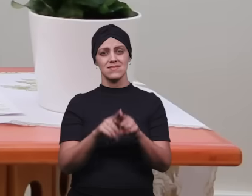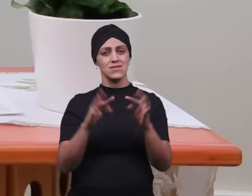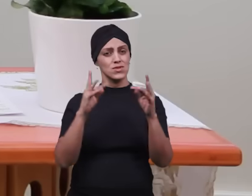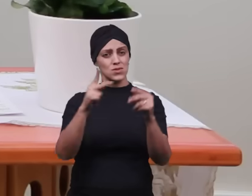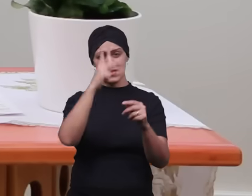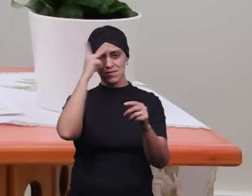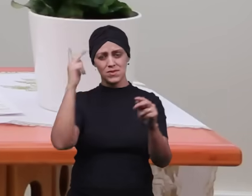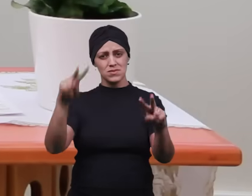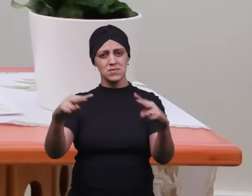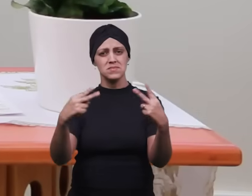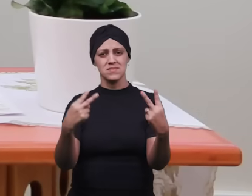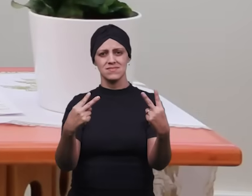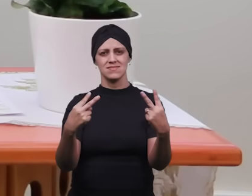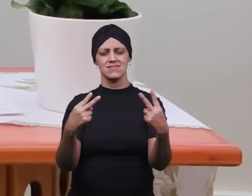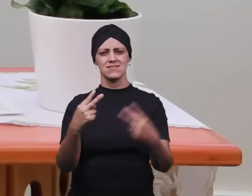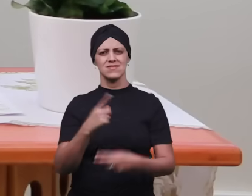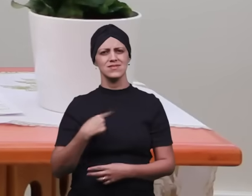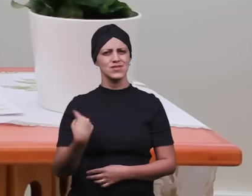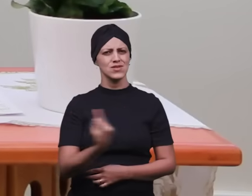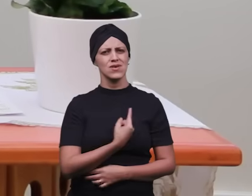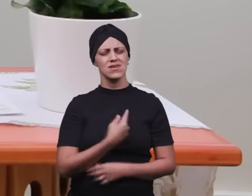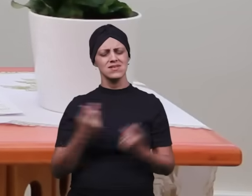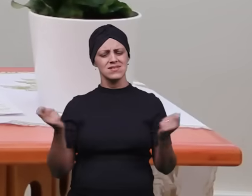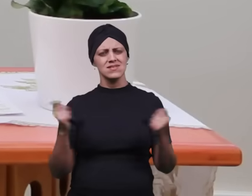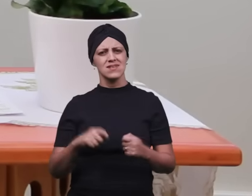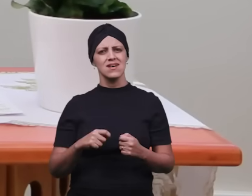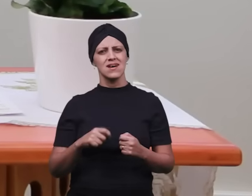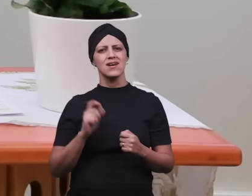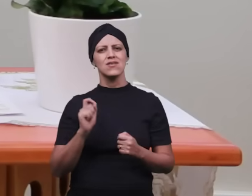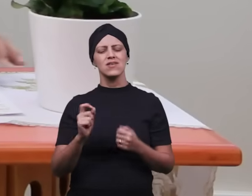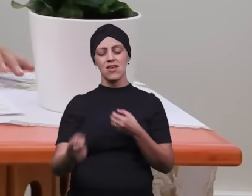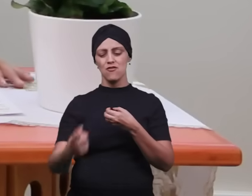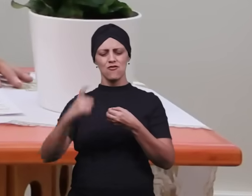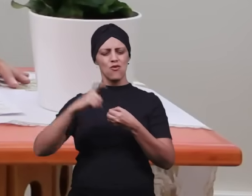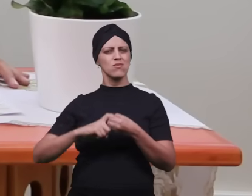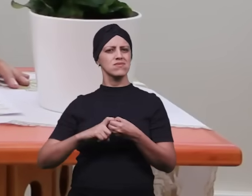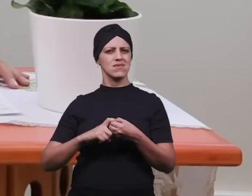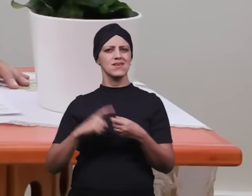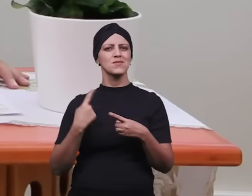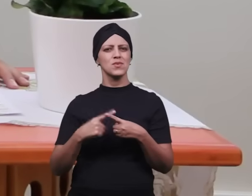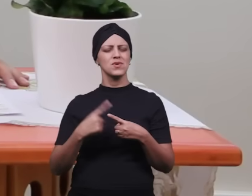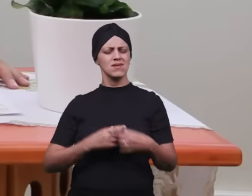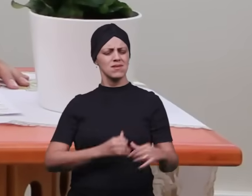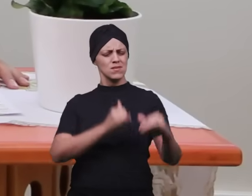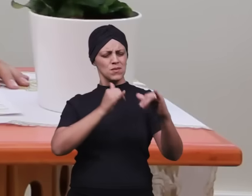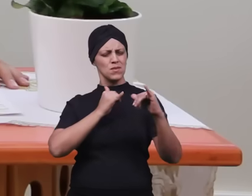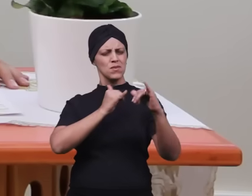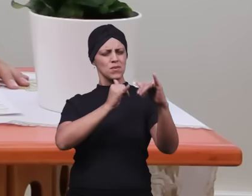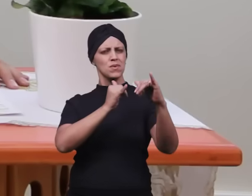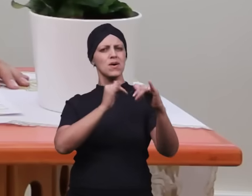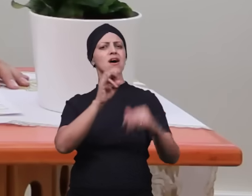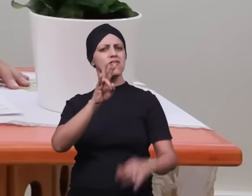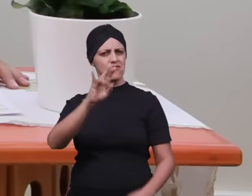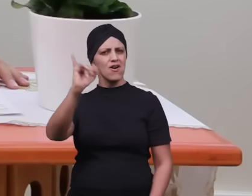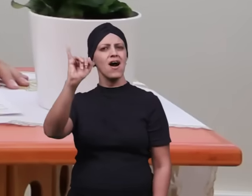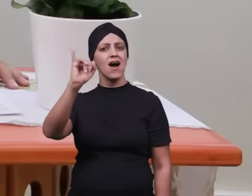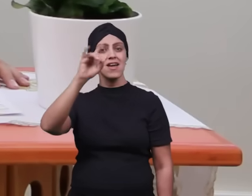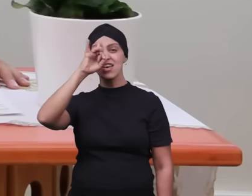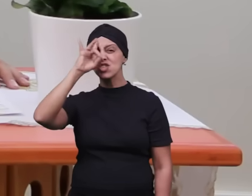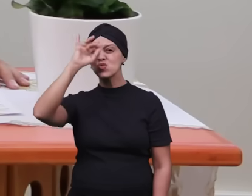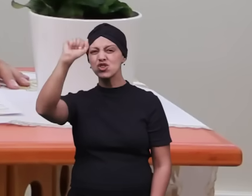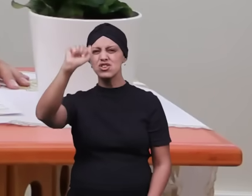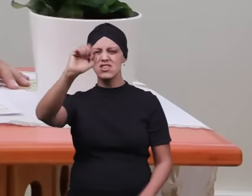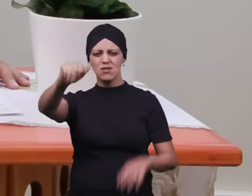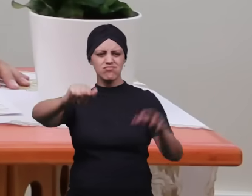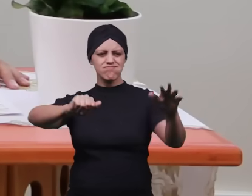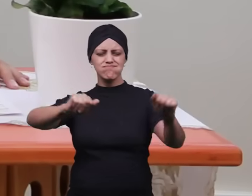estão nos ouvindo. Que possamos nos tornar para Deus, porque essa trombeta, essa grande trombeta, ela vai tocar. E o